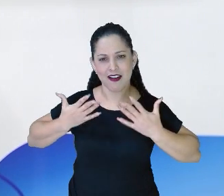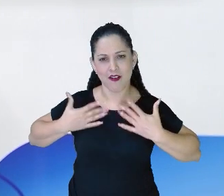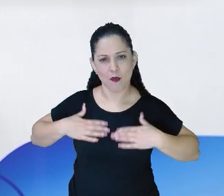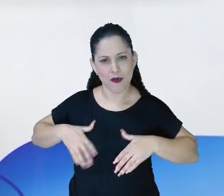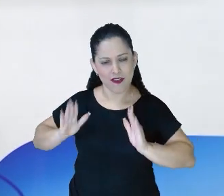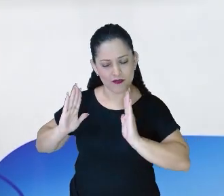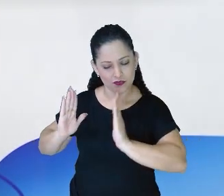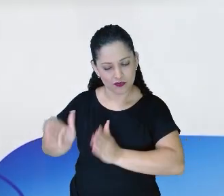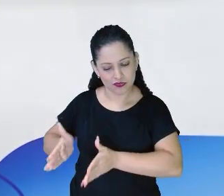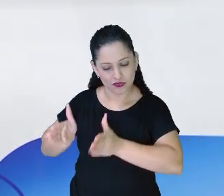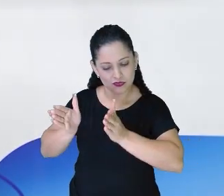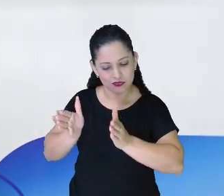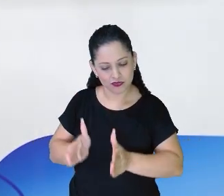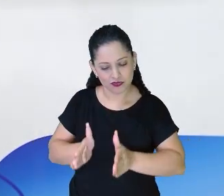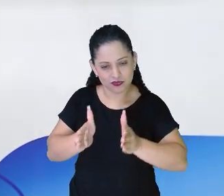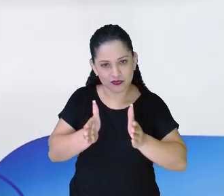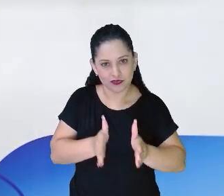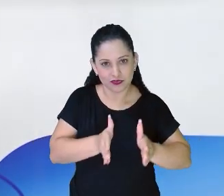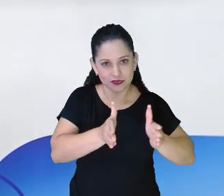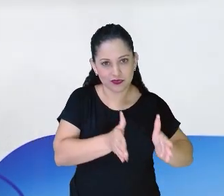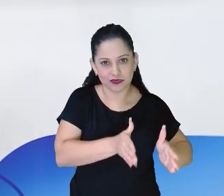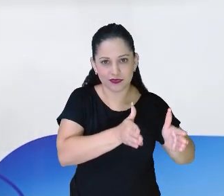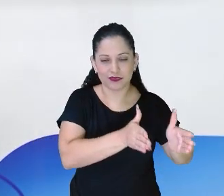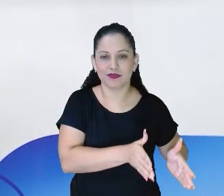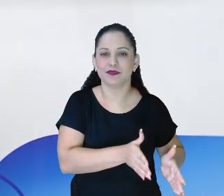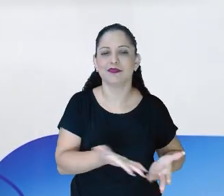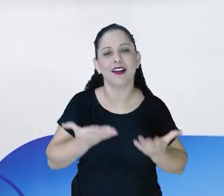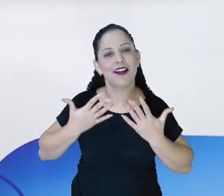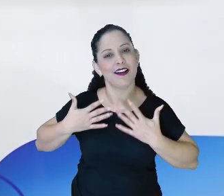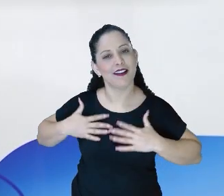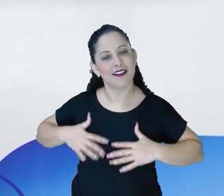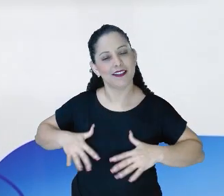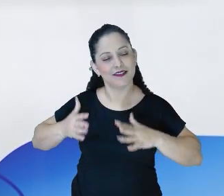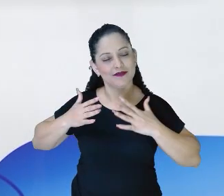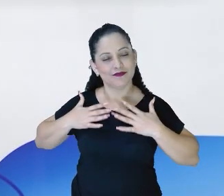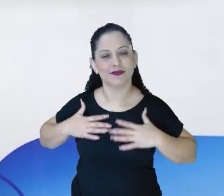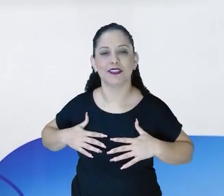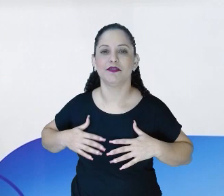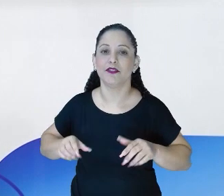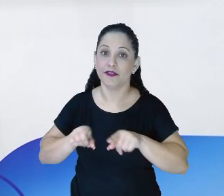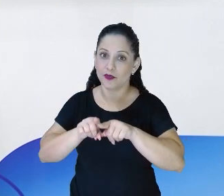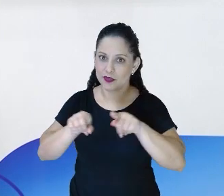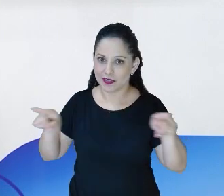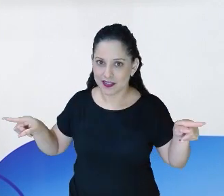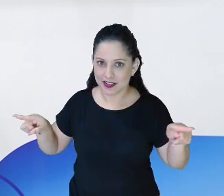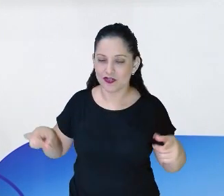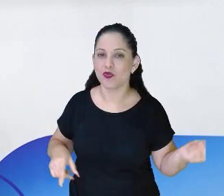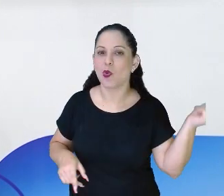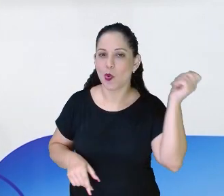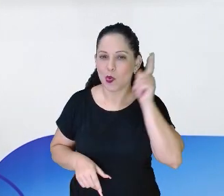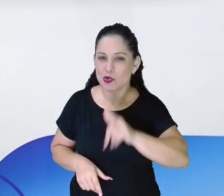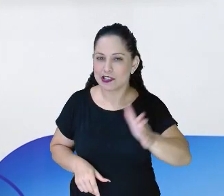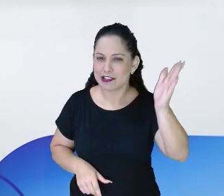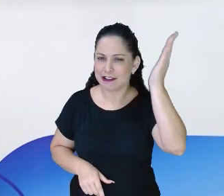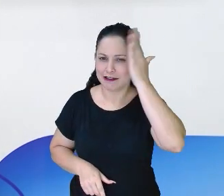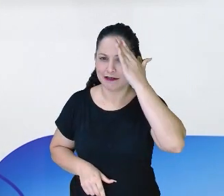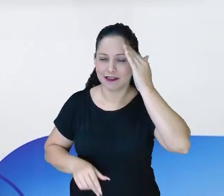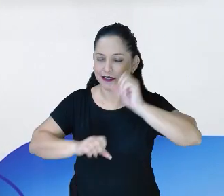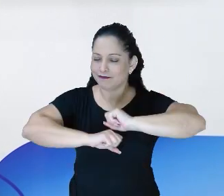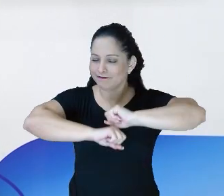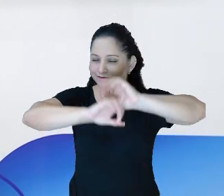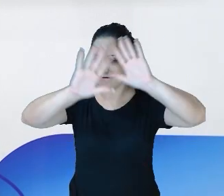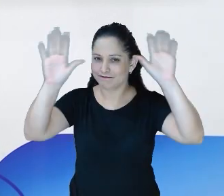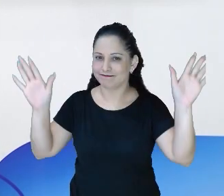devagar. A gente vai bem tranquilinho, bem tranquilinha, para que vocês no final da aula entendam tudo